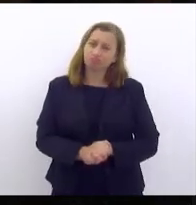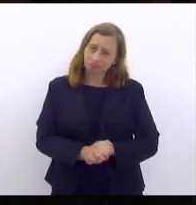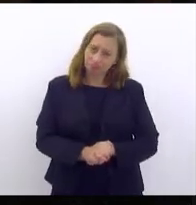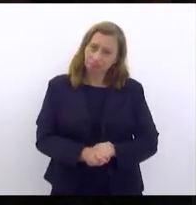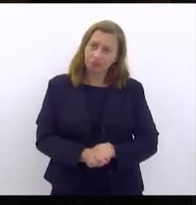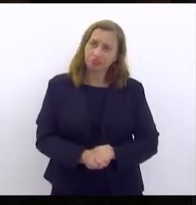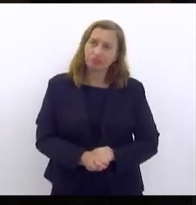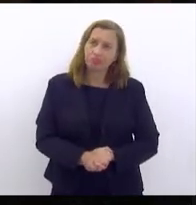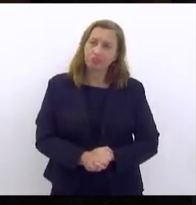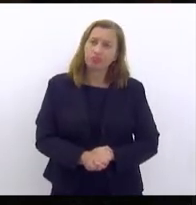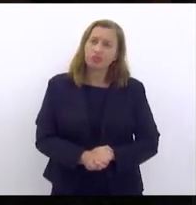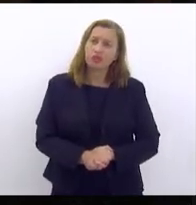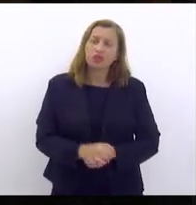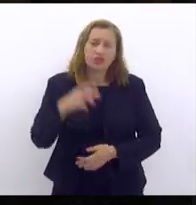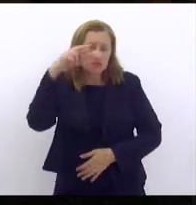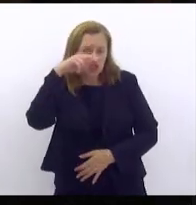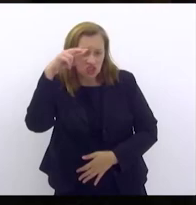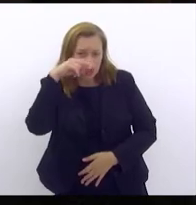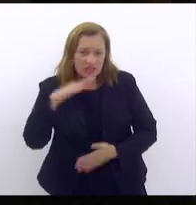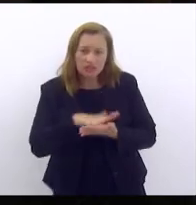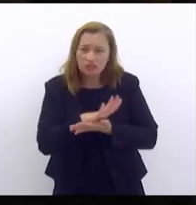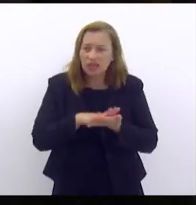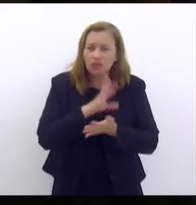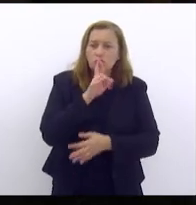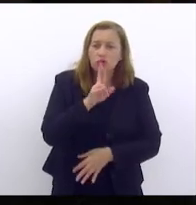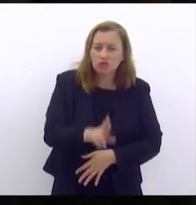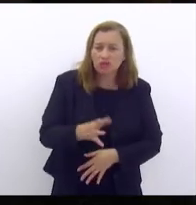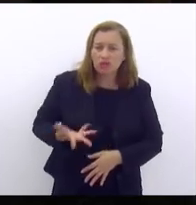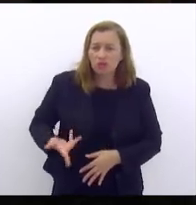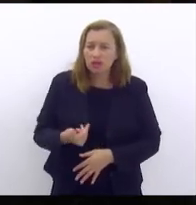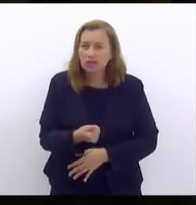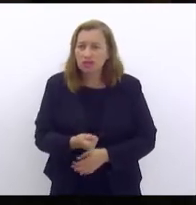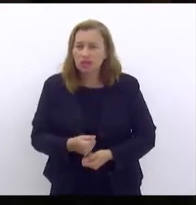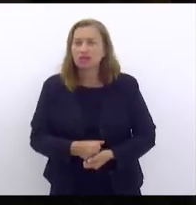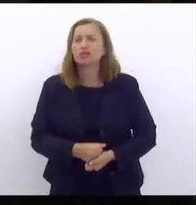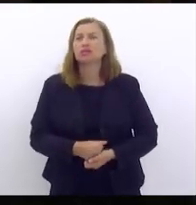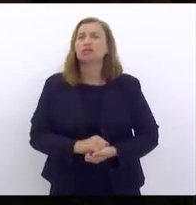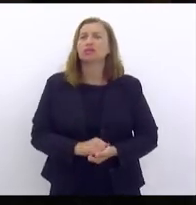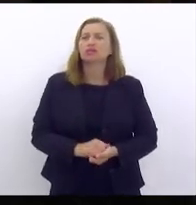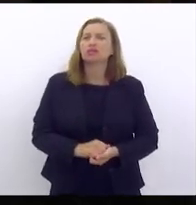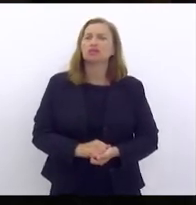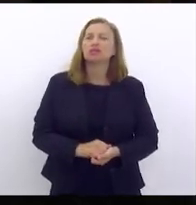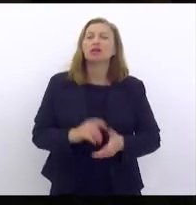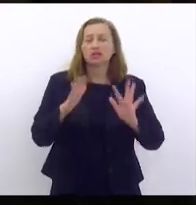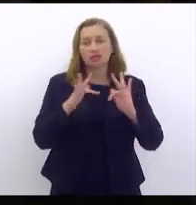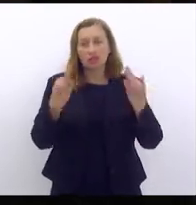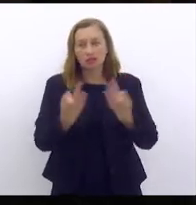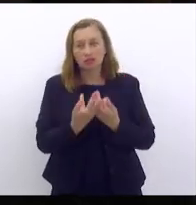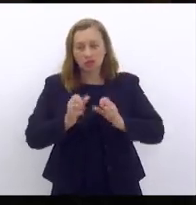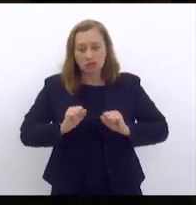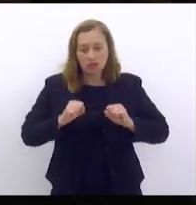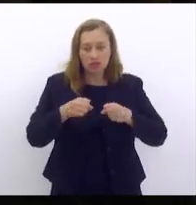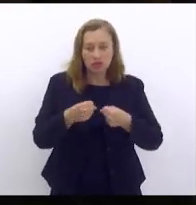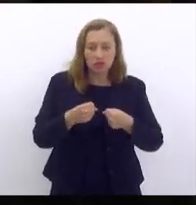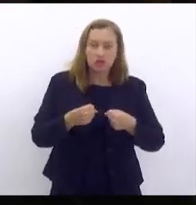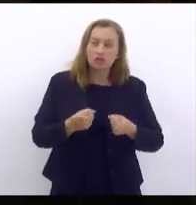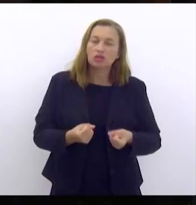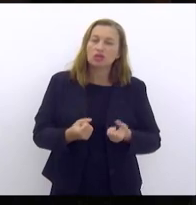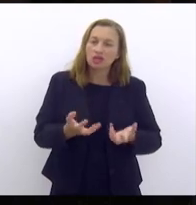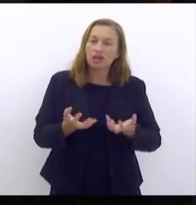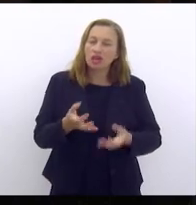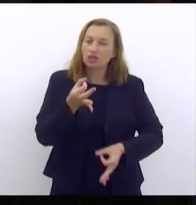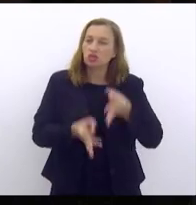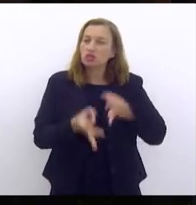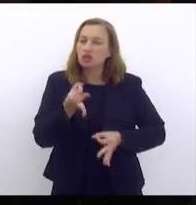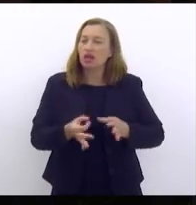sem qualquer investigação que garanta um resultado que contemple minimamente essa família que busca por justiça. Então,